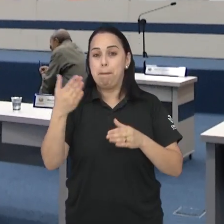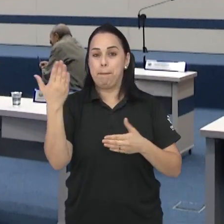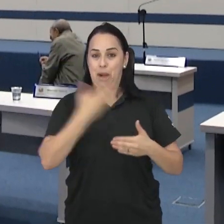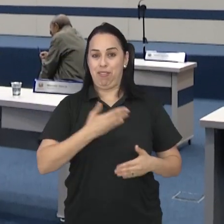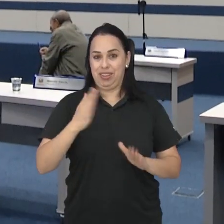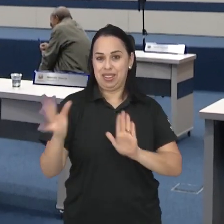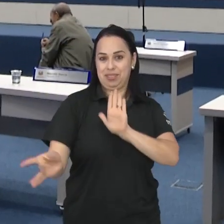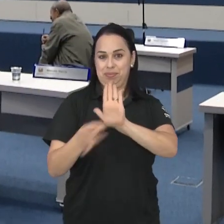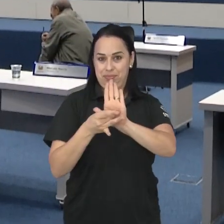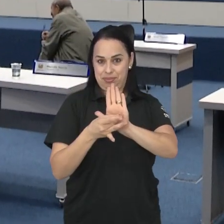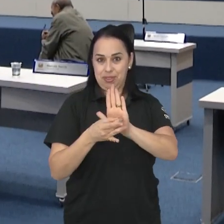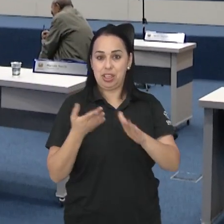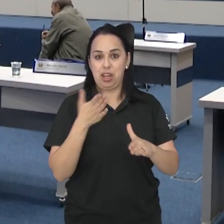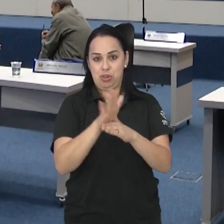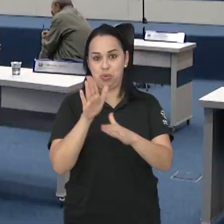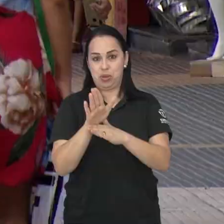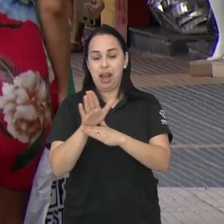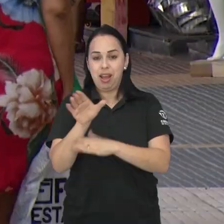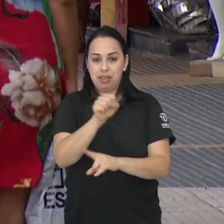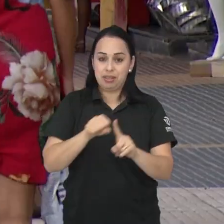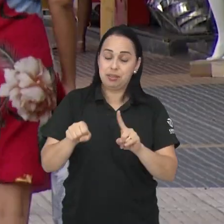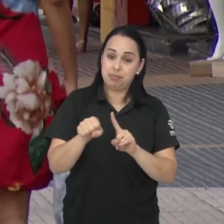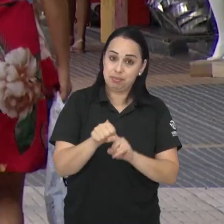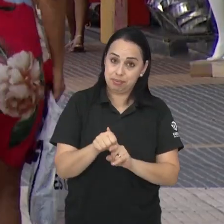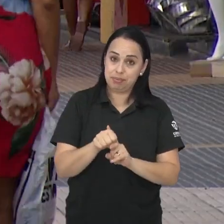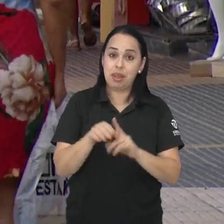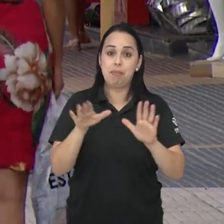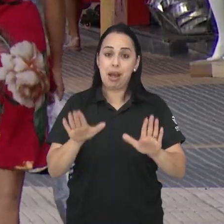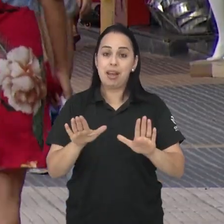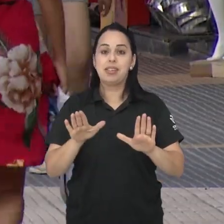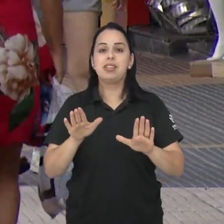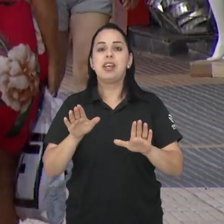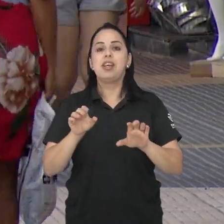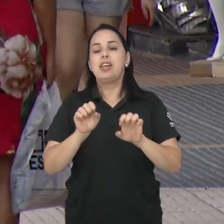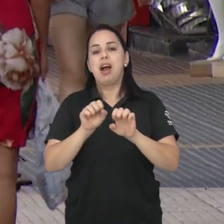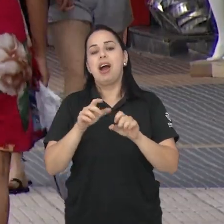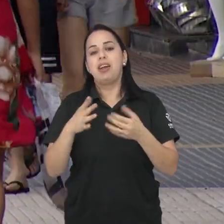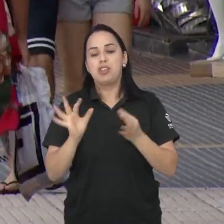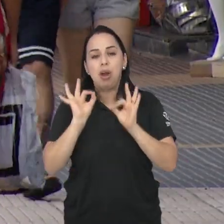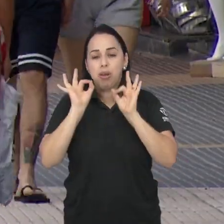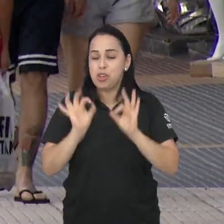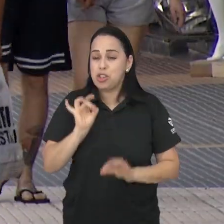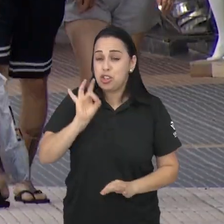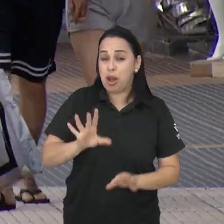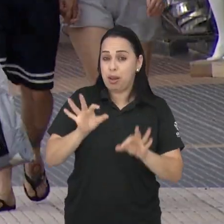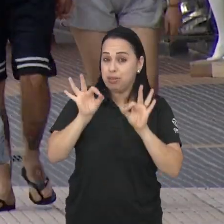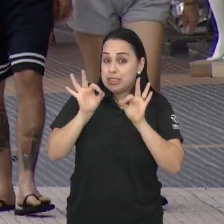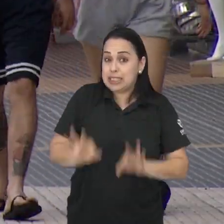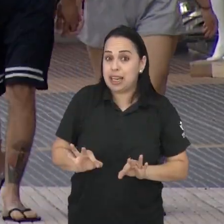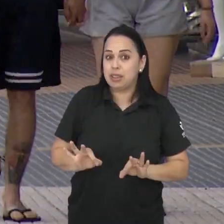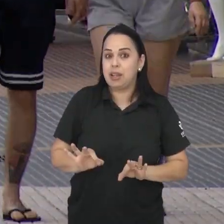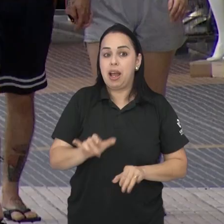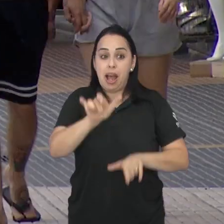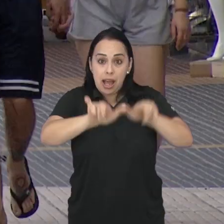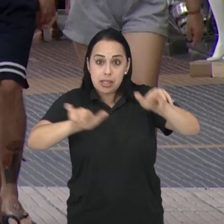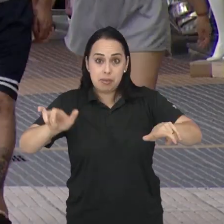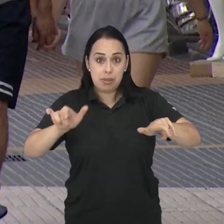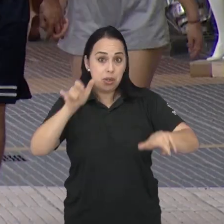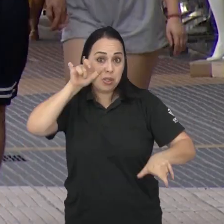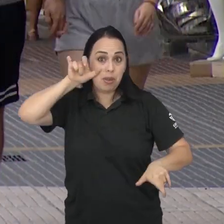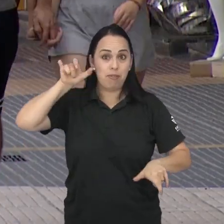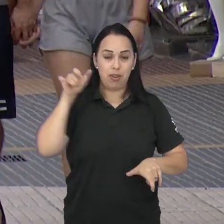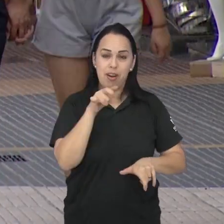que atenda aos desejos da população. Entretanto, este sistema só vai ser eficiente se o povo